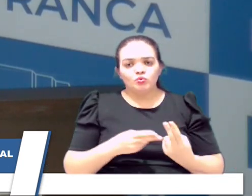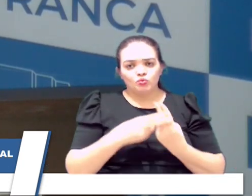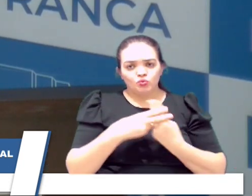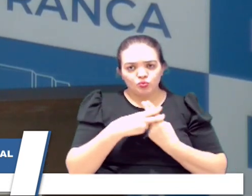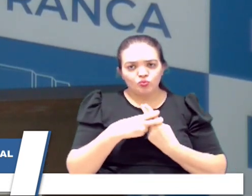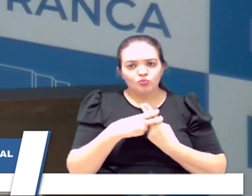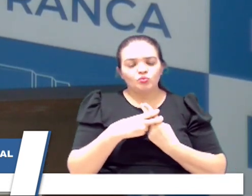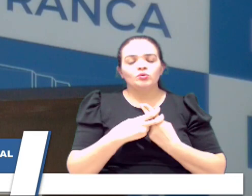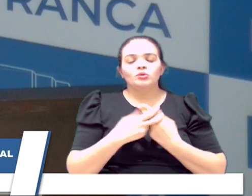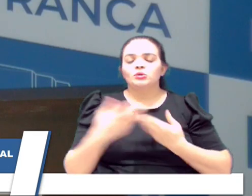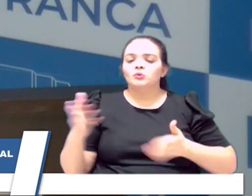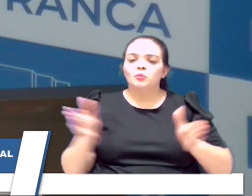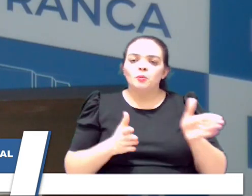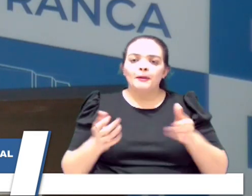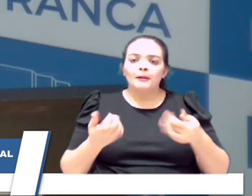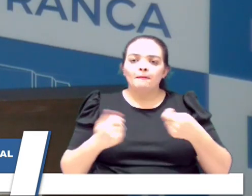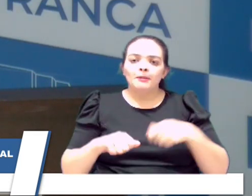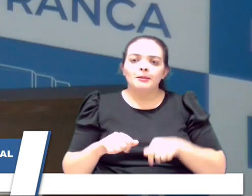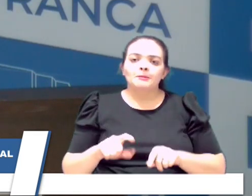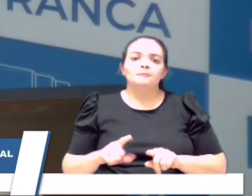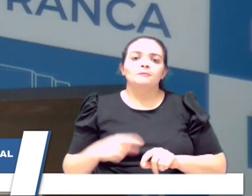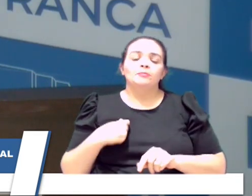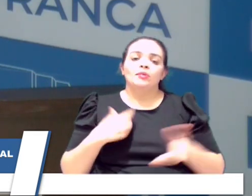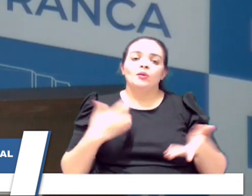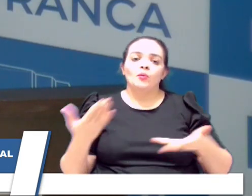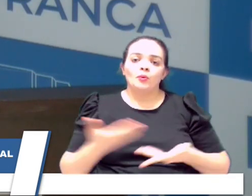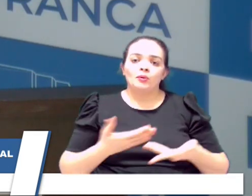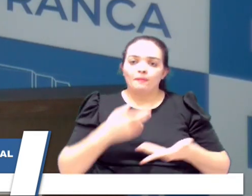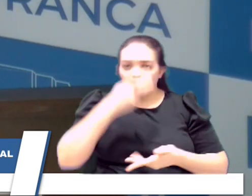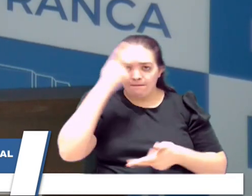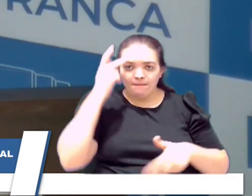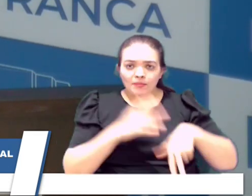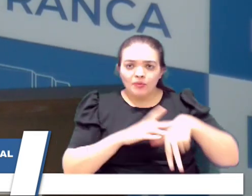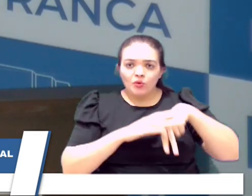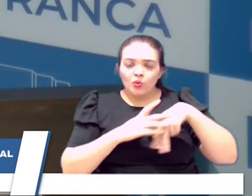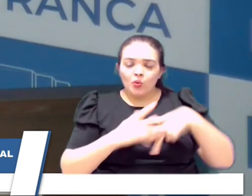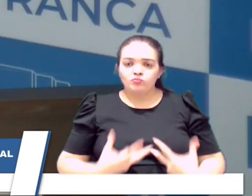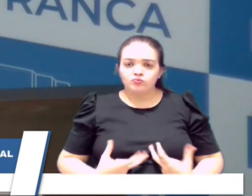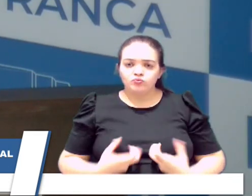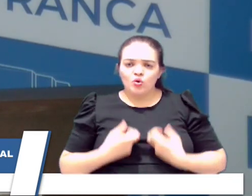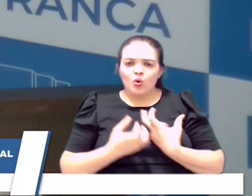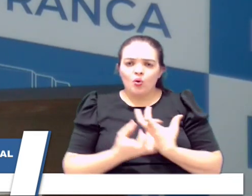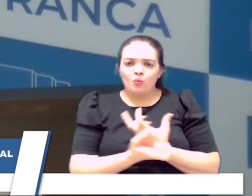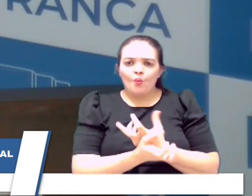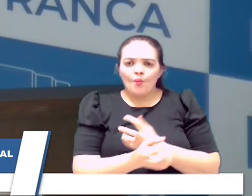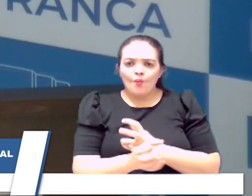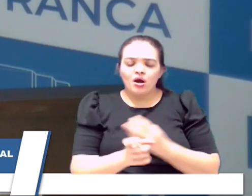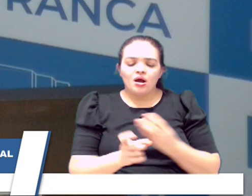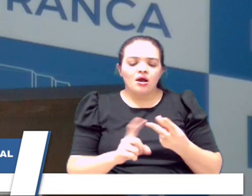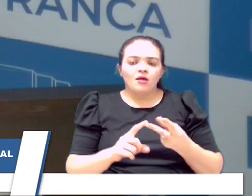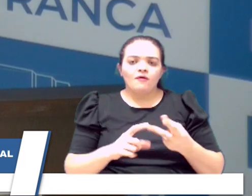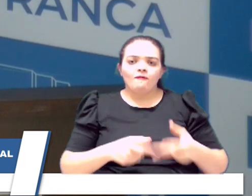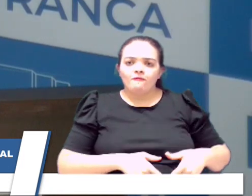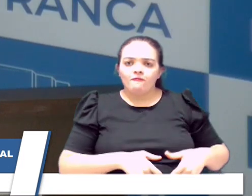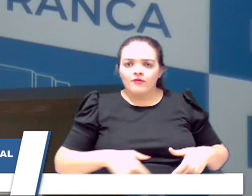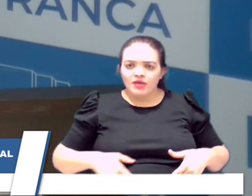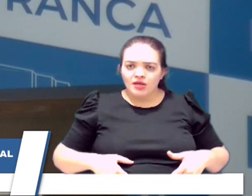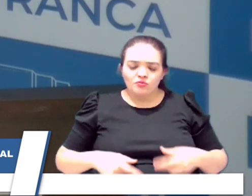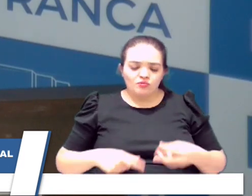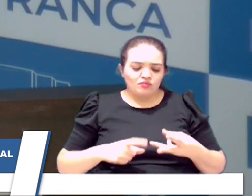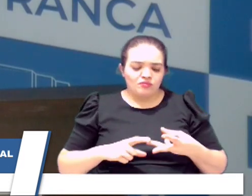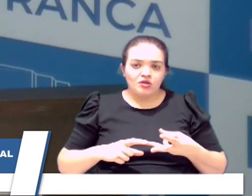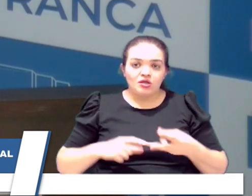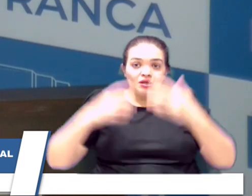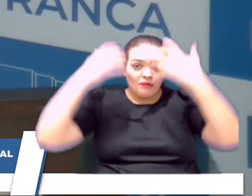todas as pessoas que precisam. Eu atendo pacientes com câncer com metástase nos ossos, metástase no fígado, metástase no